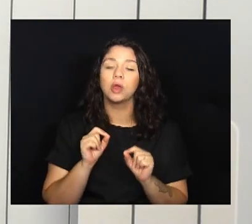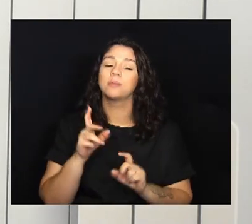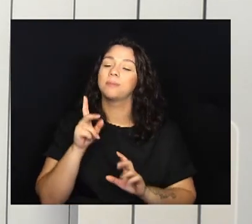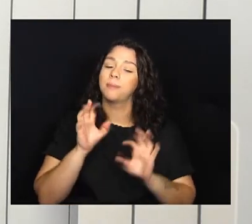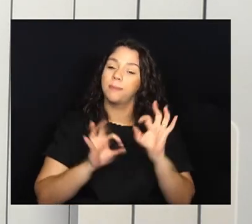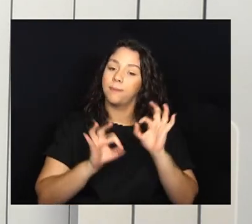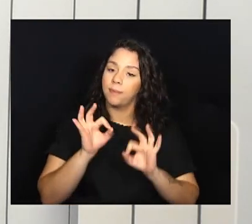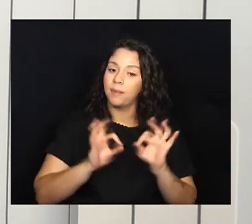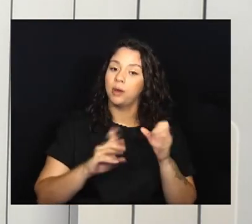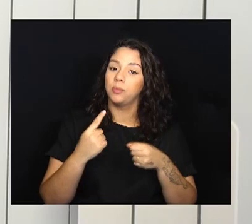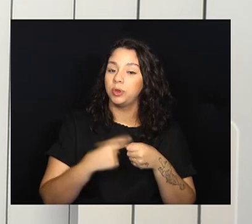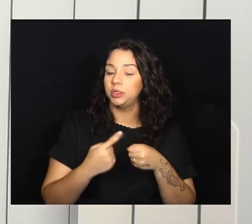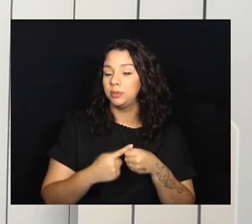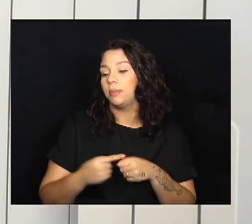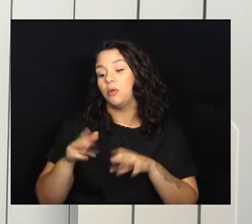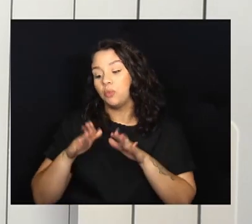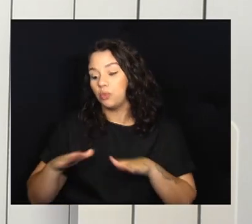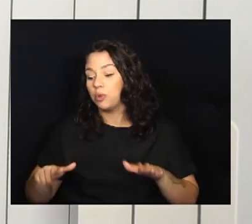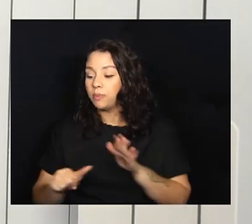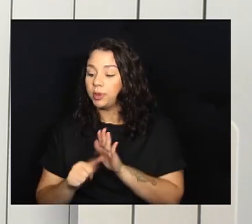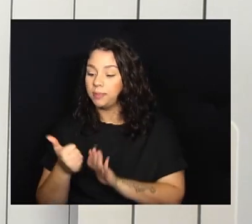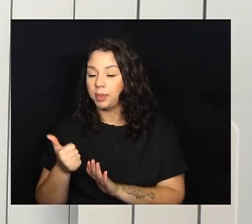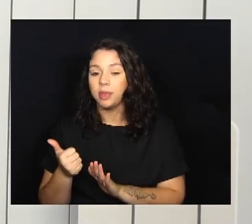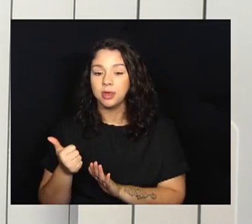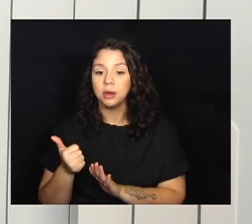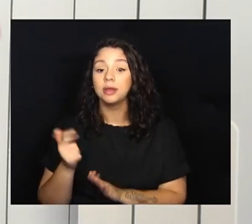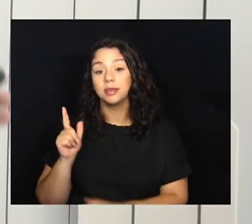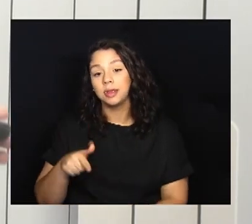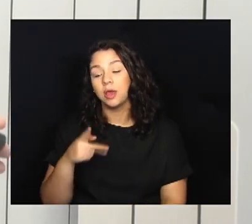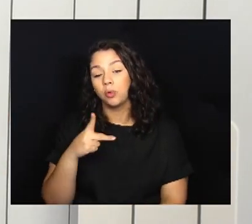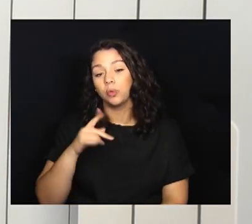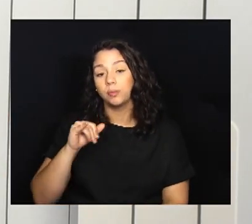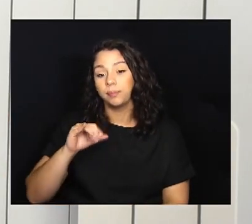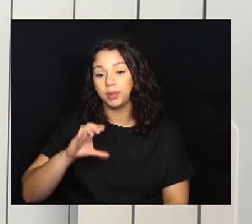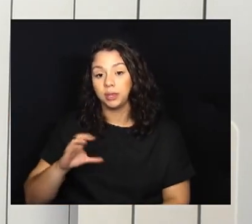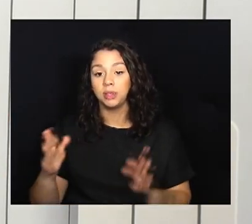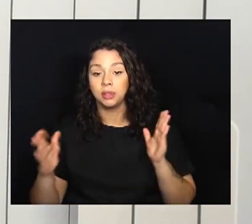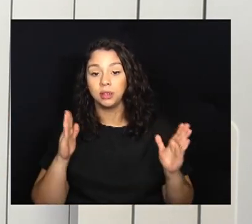Municipal pela Primeira Infância Campineira, o PIC